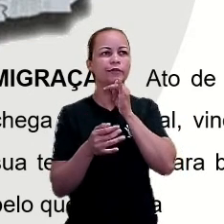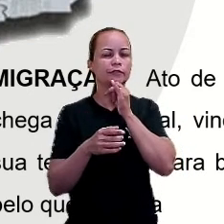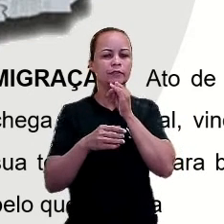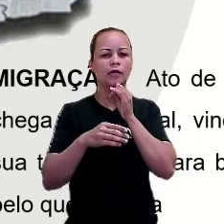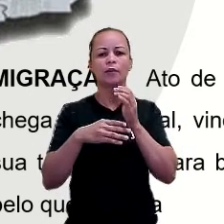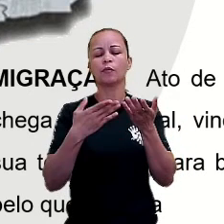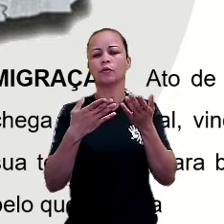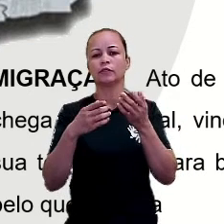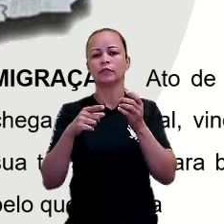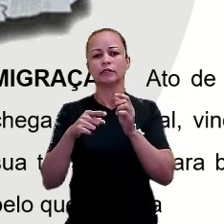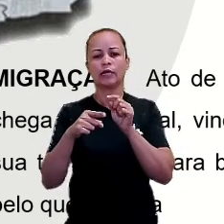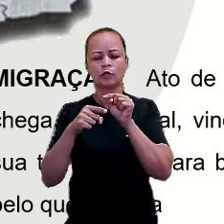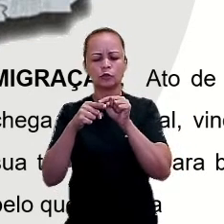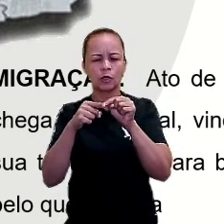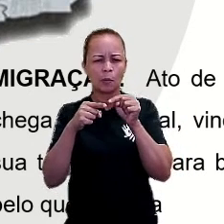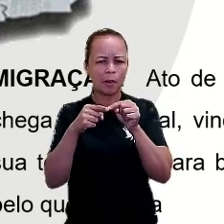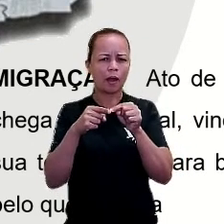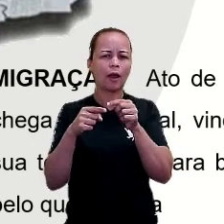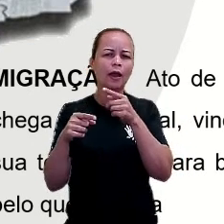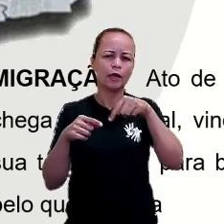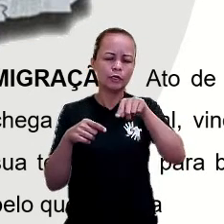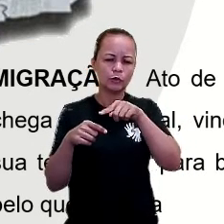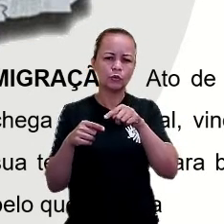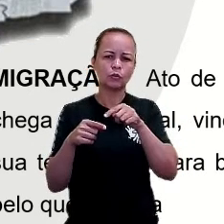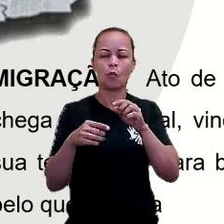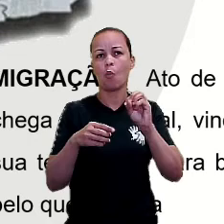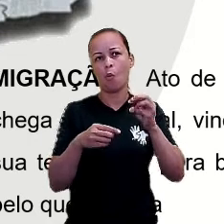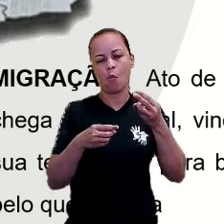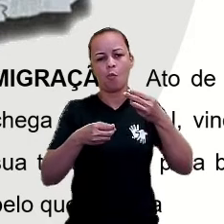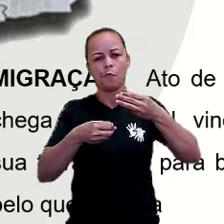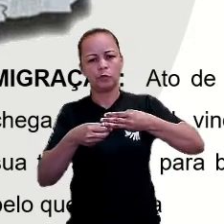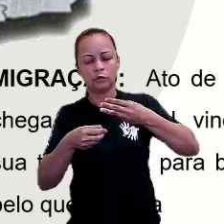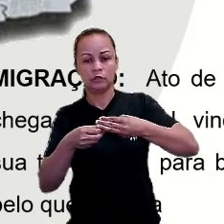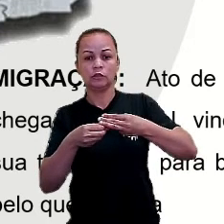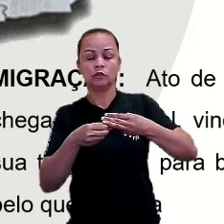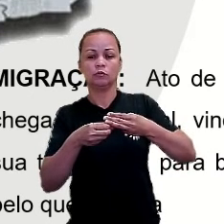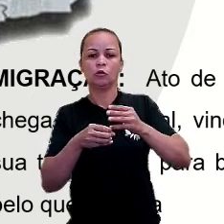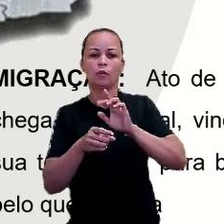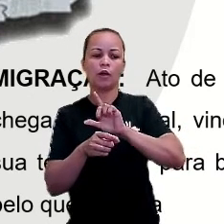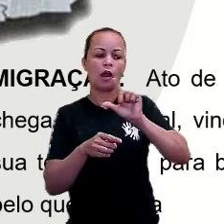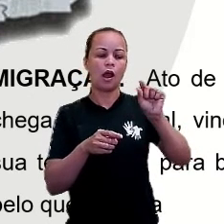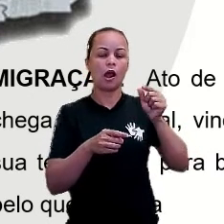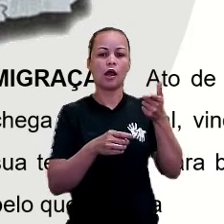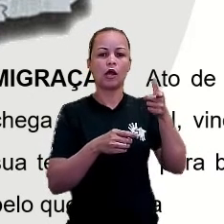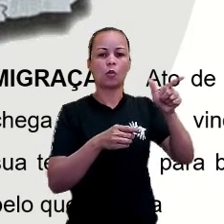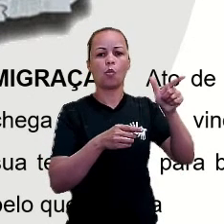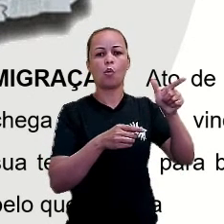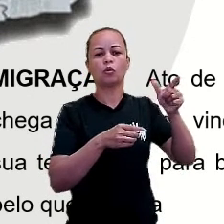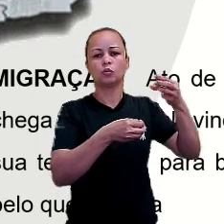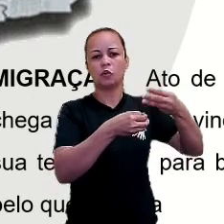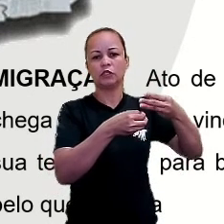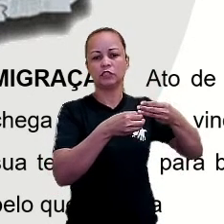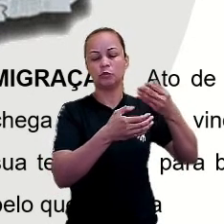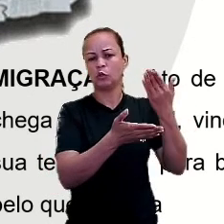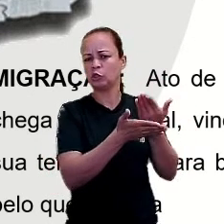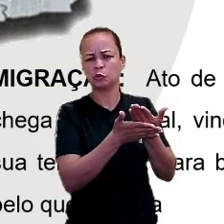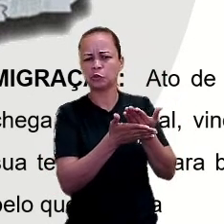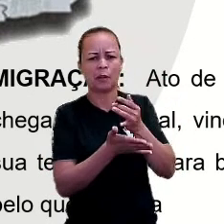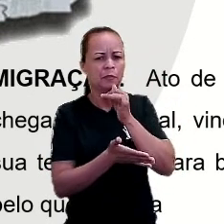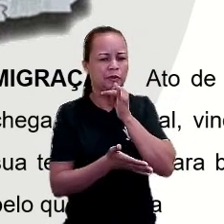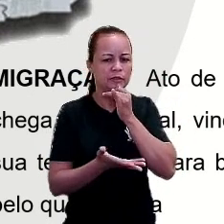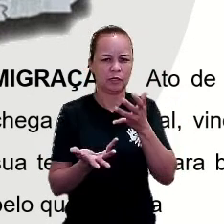da sua terra natal, né? Sai do seu bairro ou do seu município para estudar em outro município. Mas vocês saíram do seu